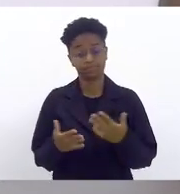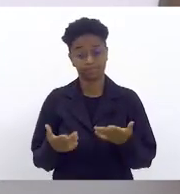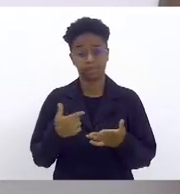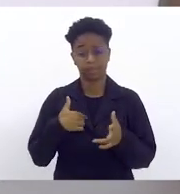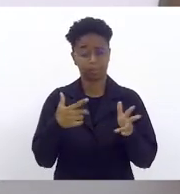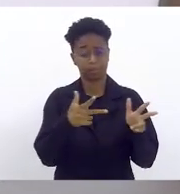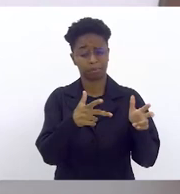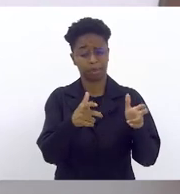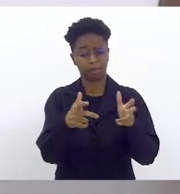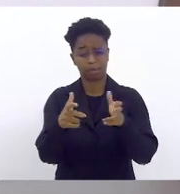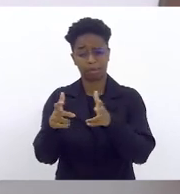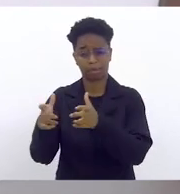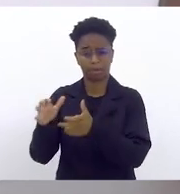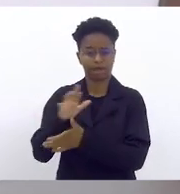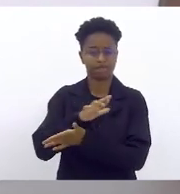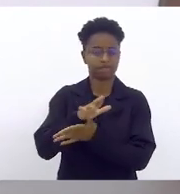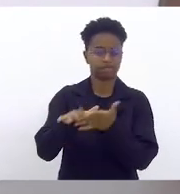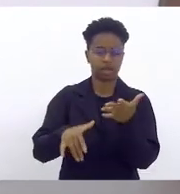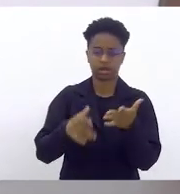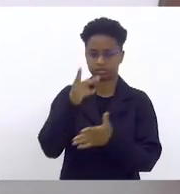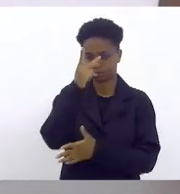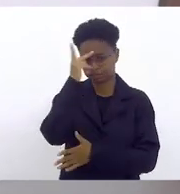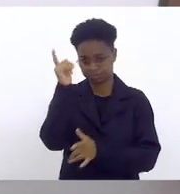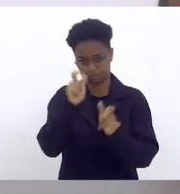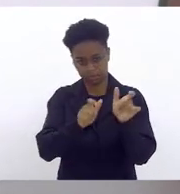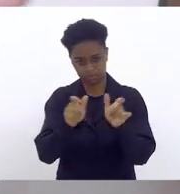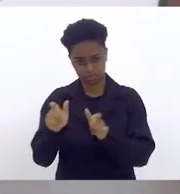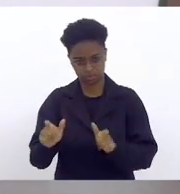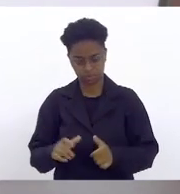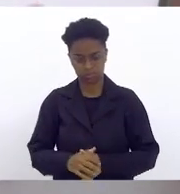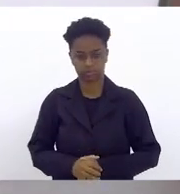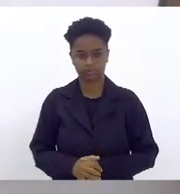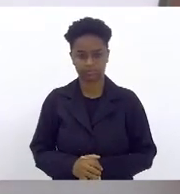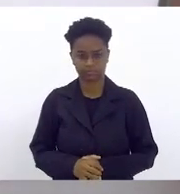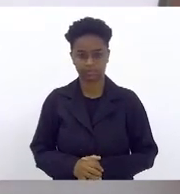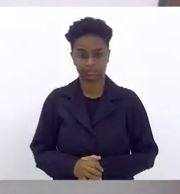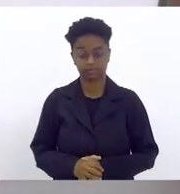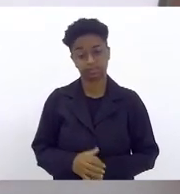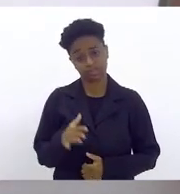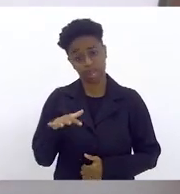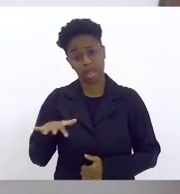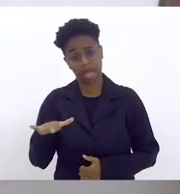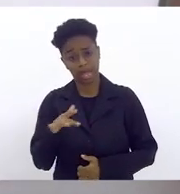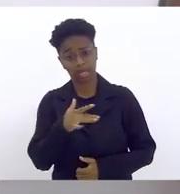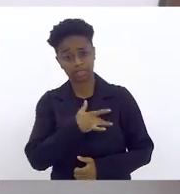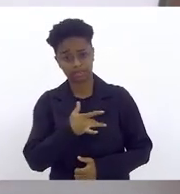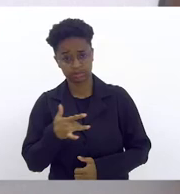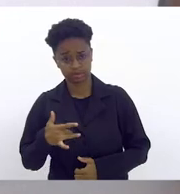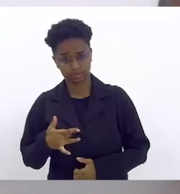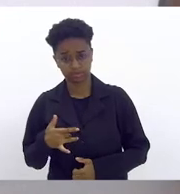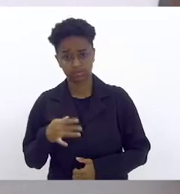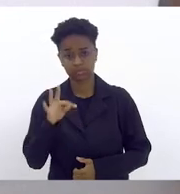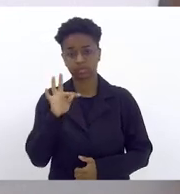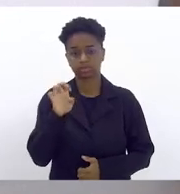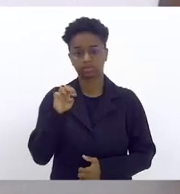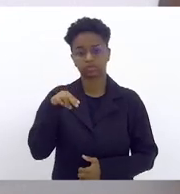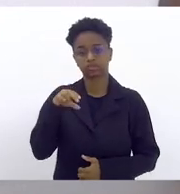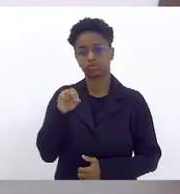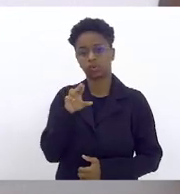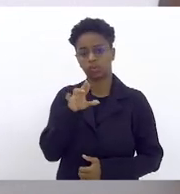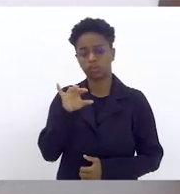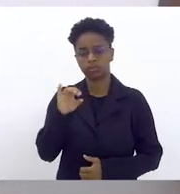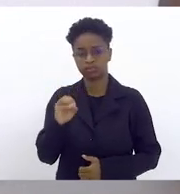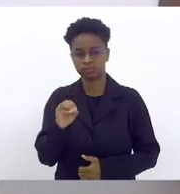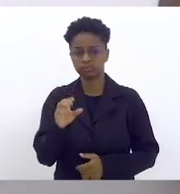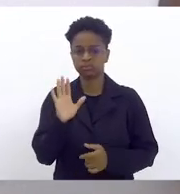diversos diversas pessoas da área de saúde né Tenório por muito